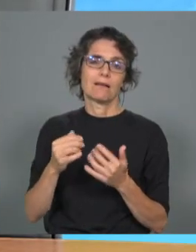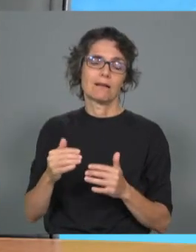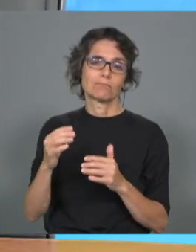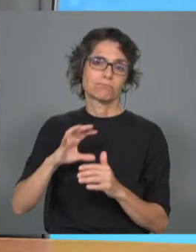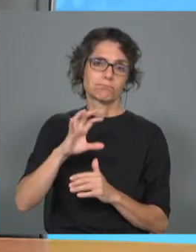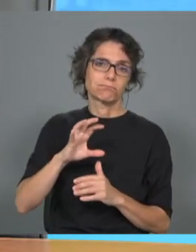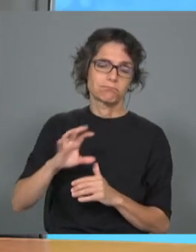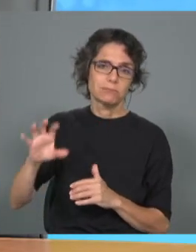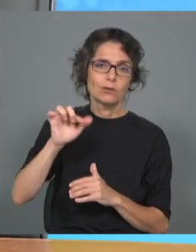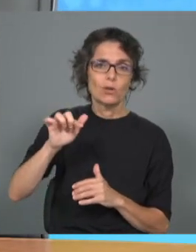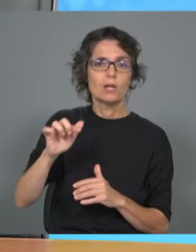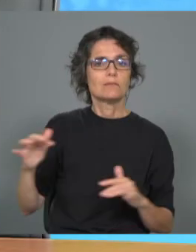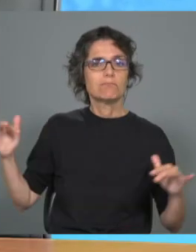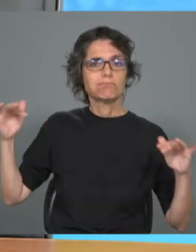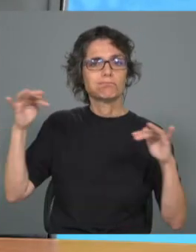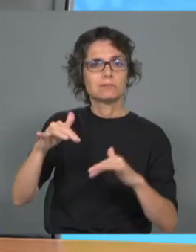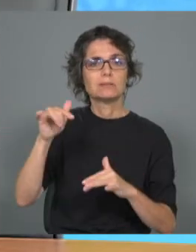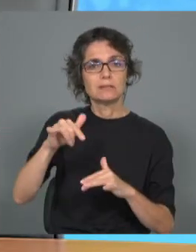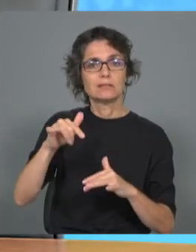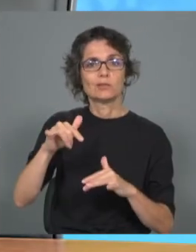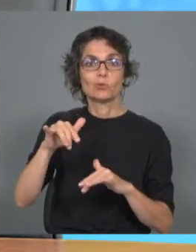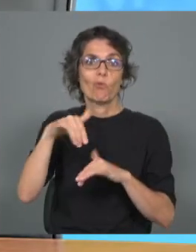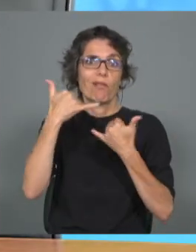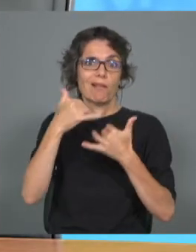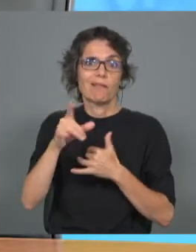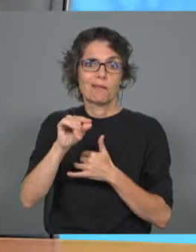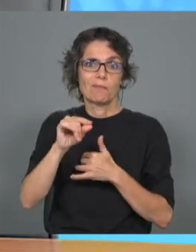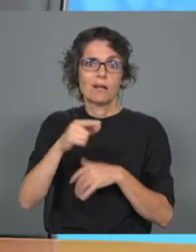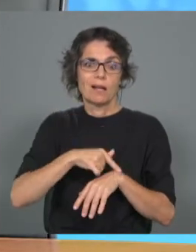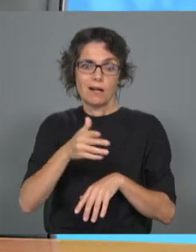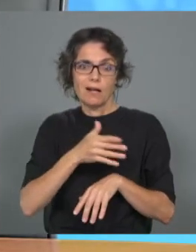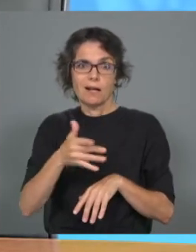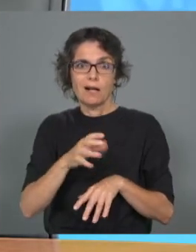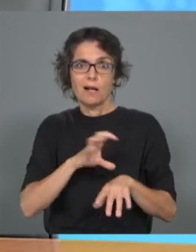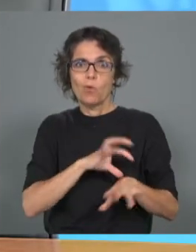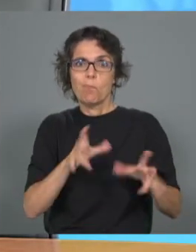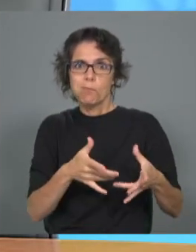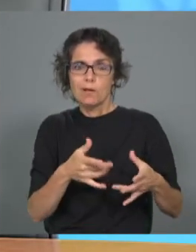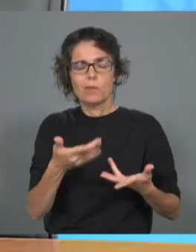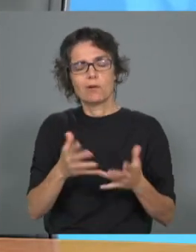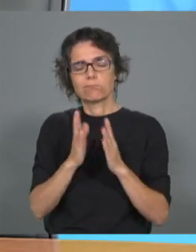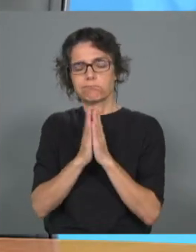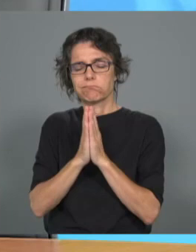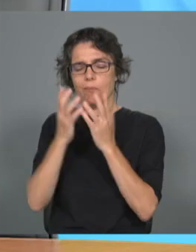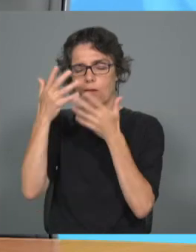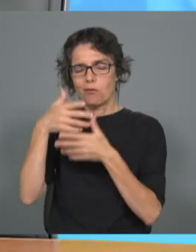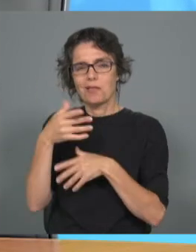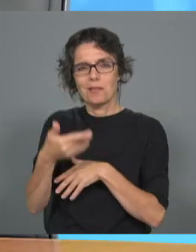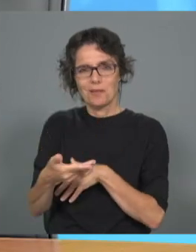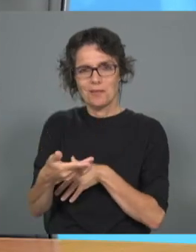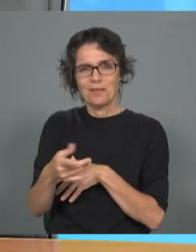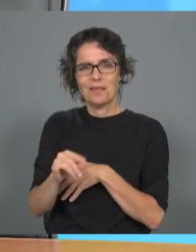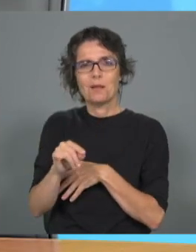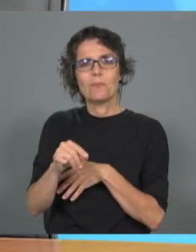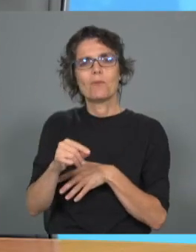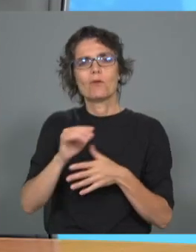que é este ano, depois do tempo de pandemia, vamos voltar a ter a vigília noturna. E, portanto, animada pelos nossos